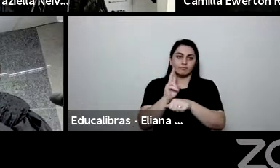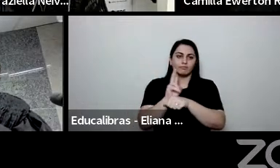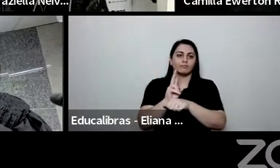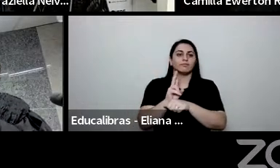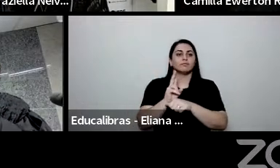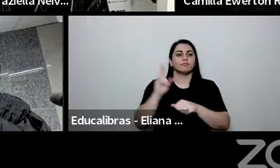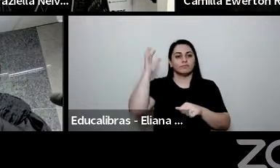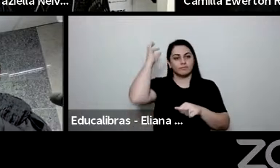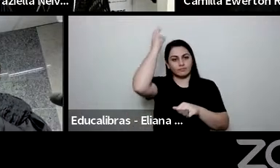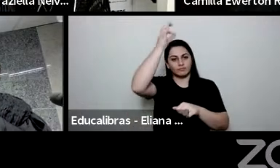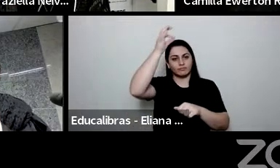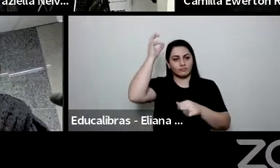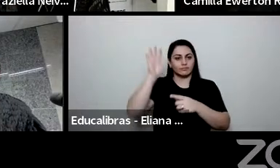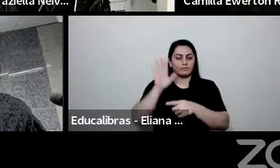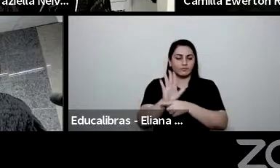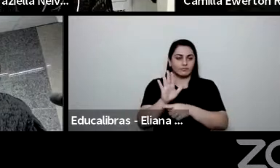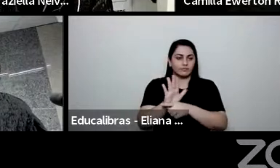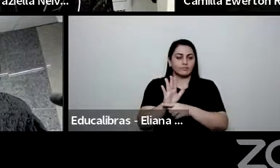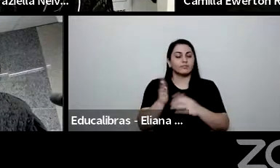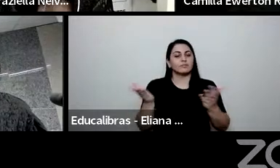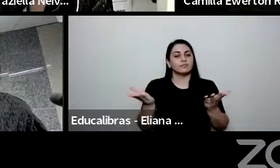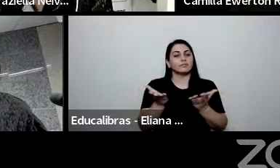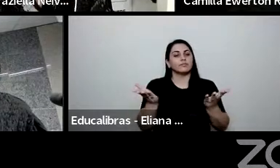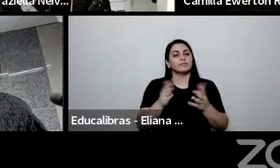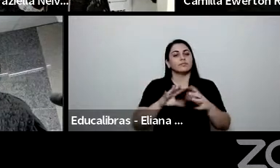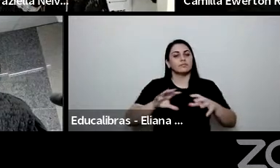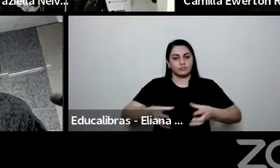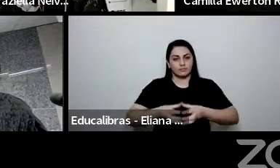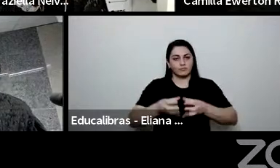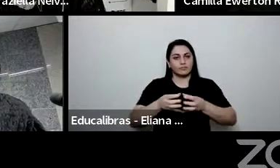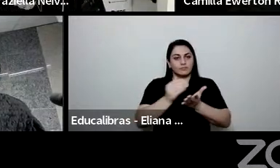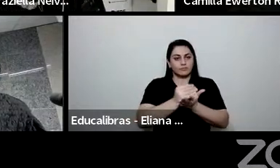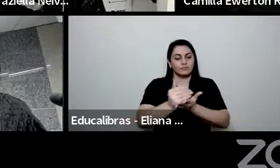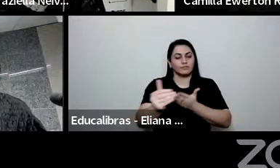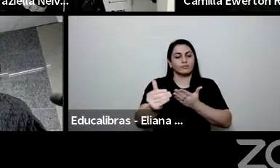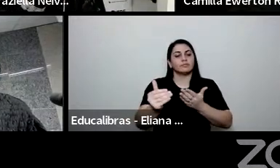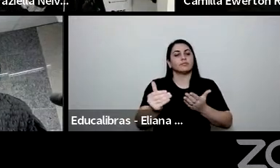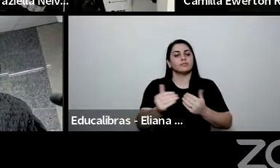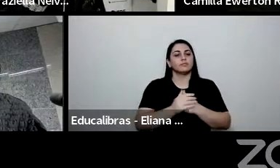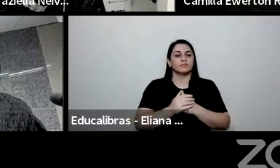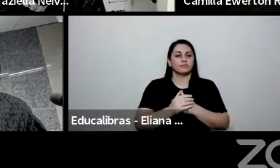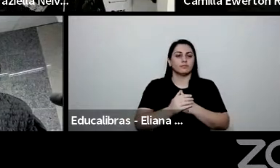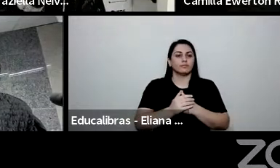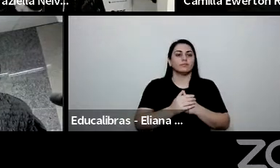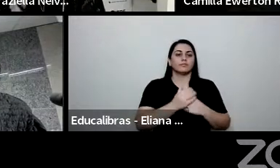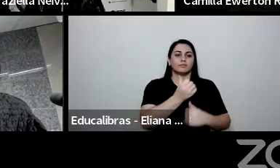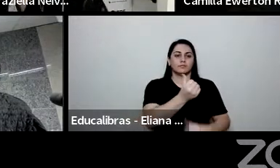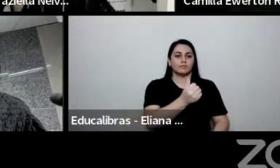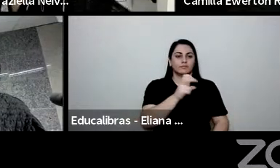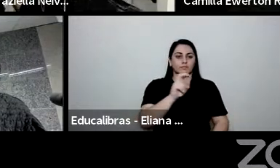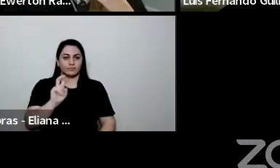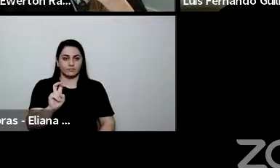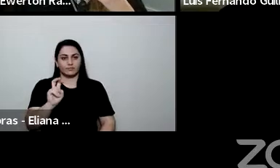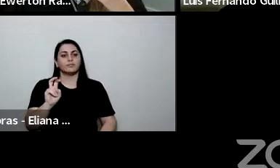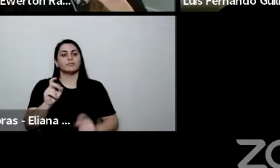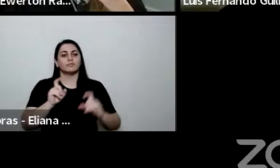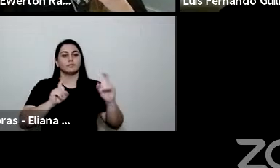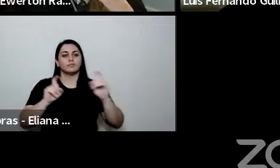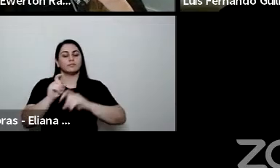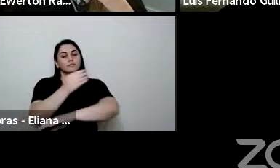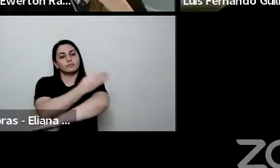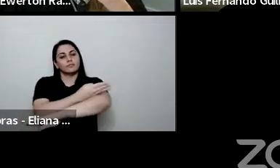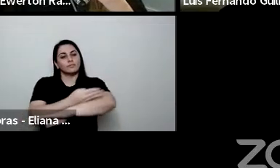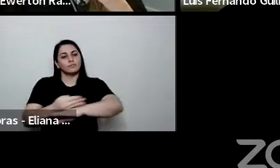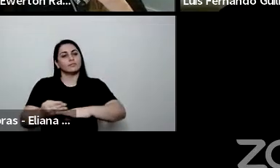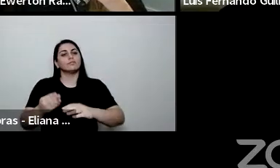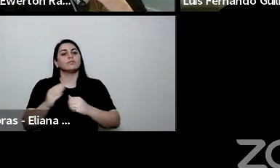do seu santo espírito e havendo número legal declara aberta a 65ª sessão ordinária por